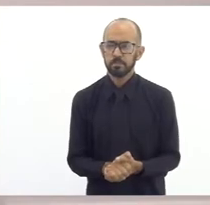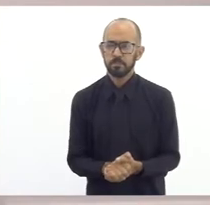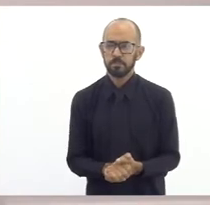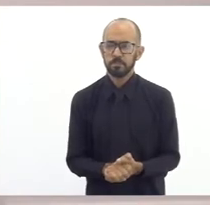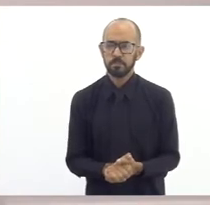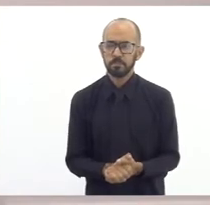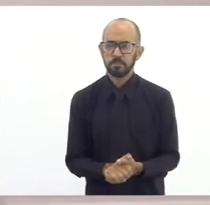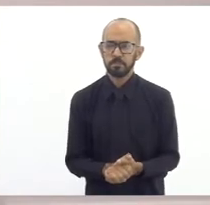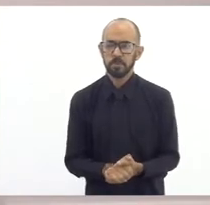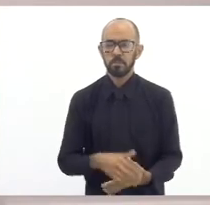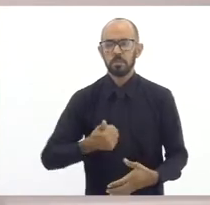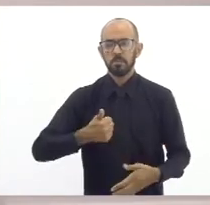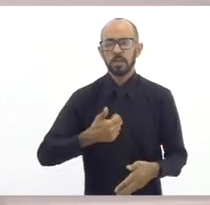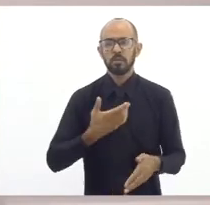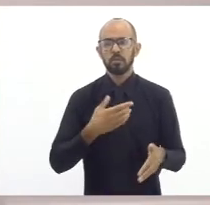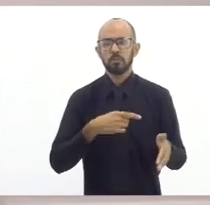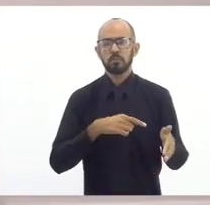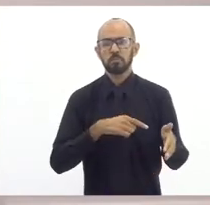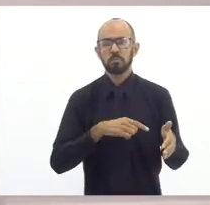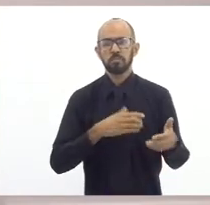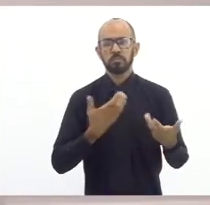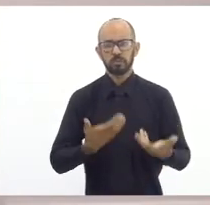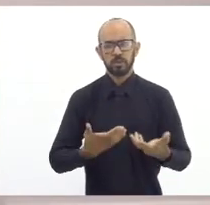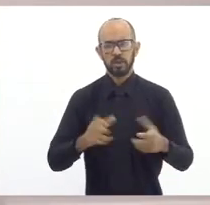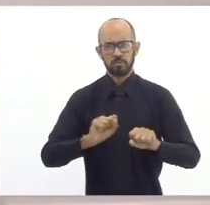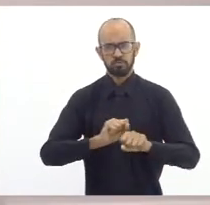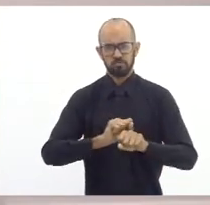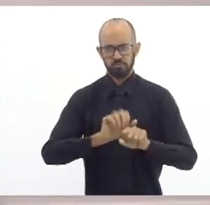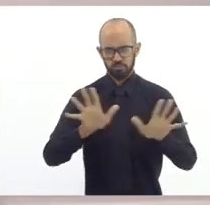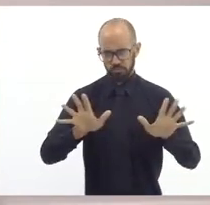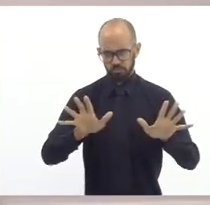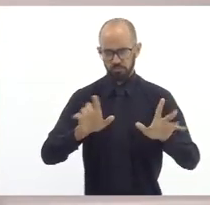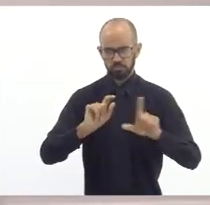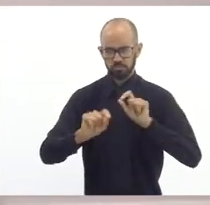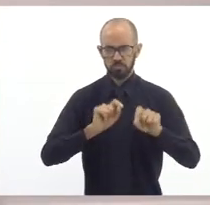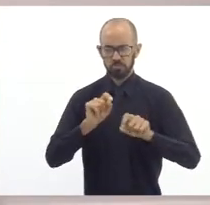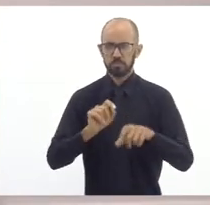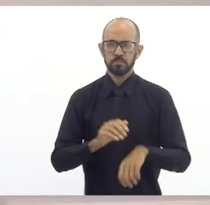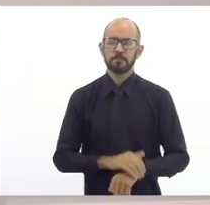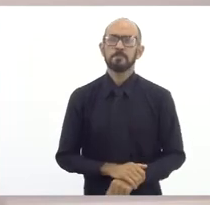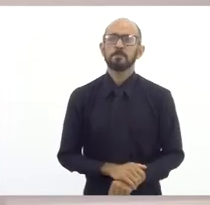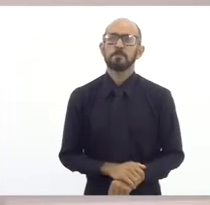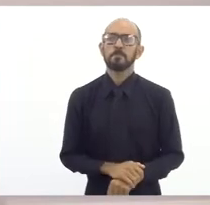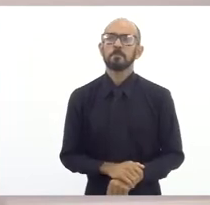Eu queria primeiro fazer aqui um poucos esclarecimentos.